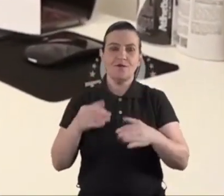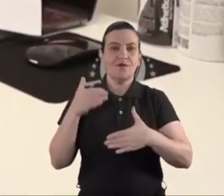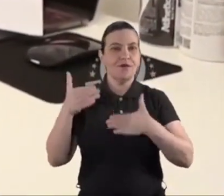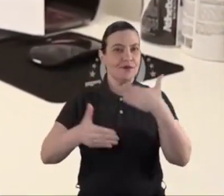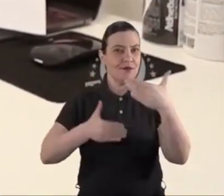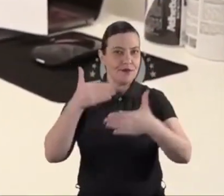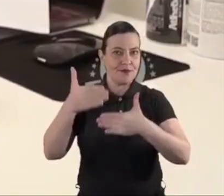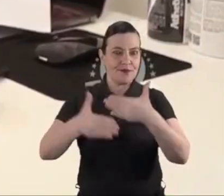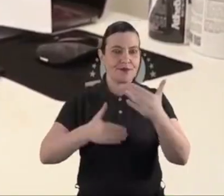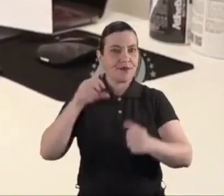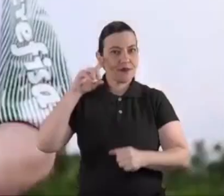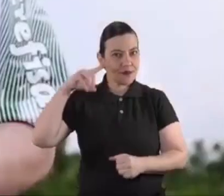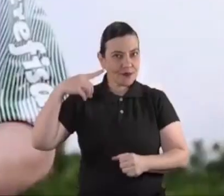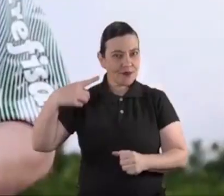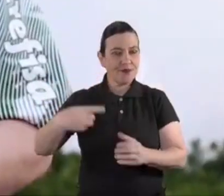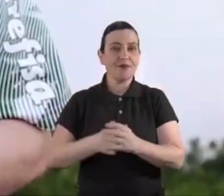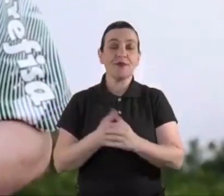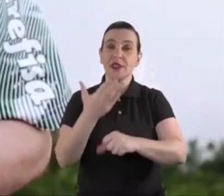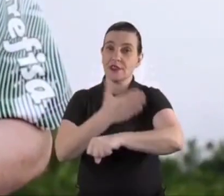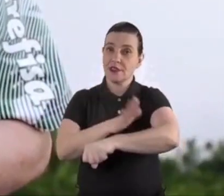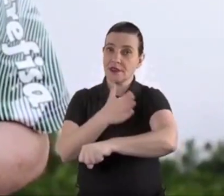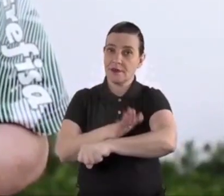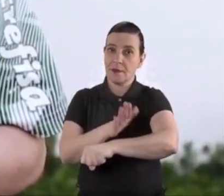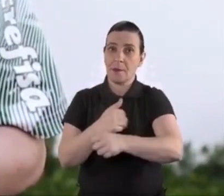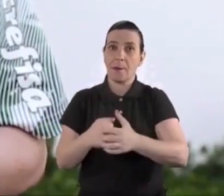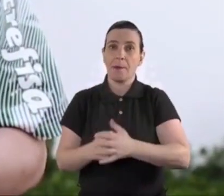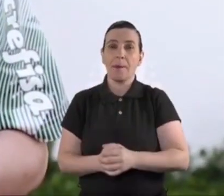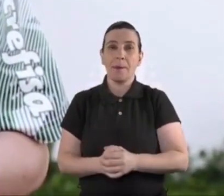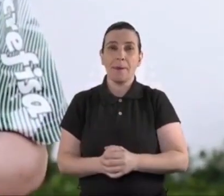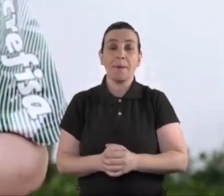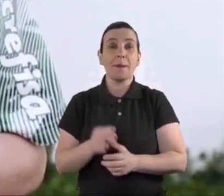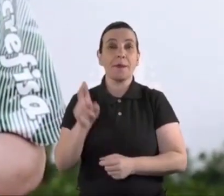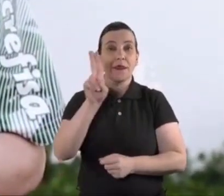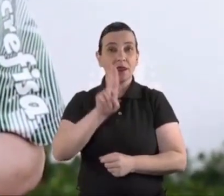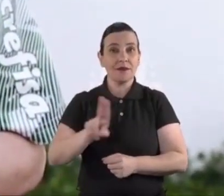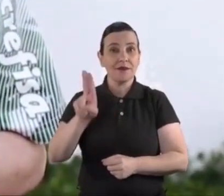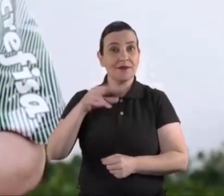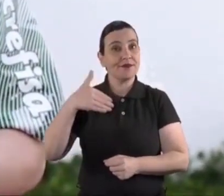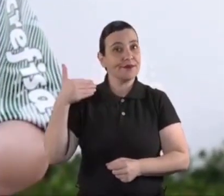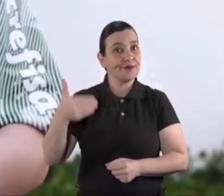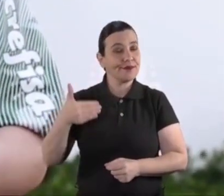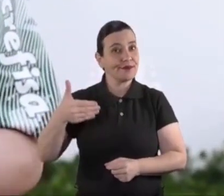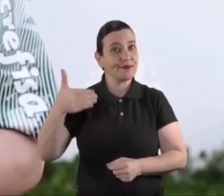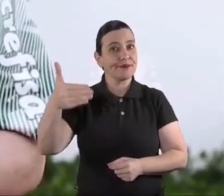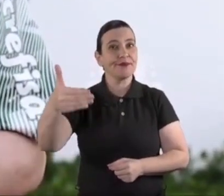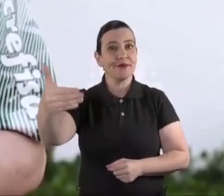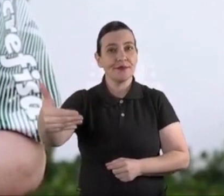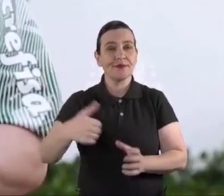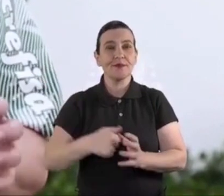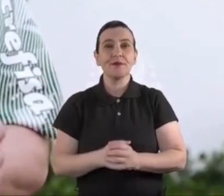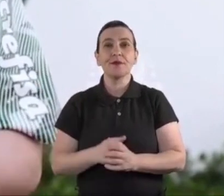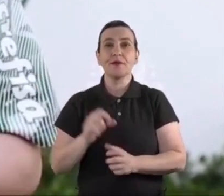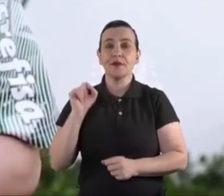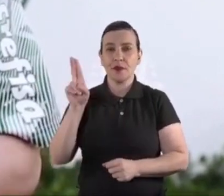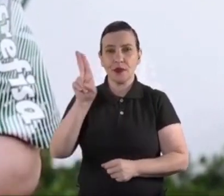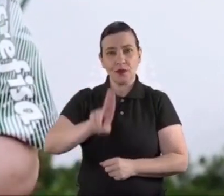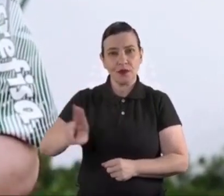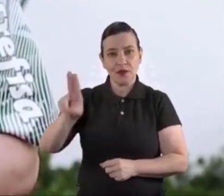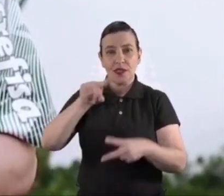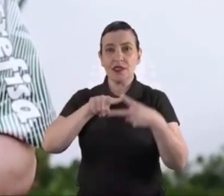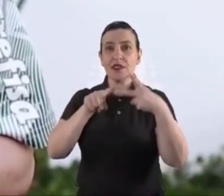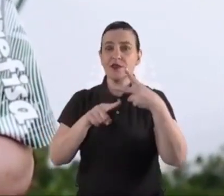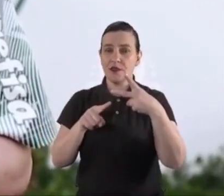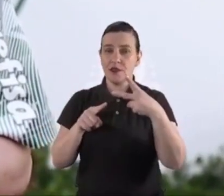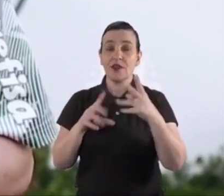decorrer dos dias de treinamento, usando periodicamente. Então essa utilização nesses dois